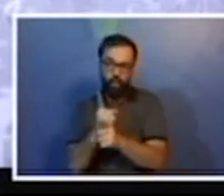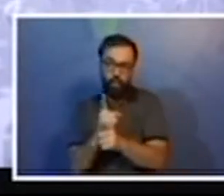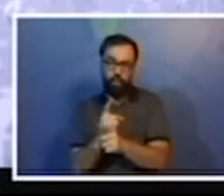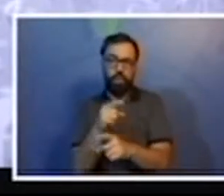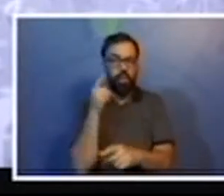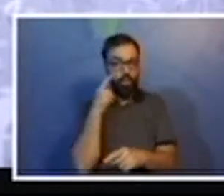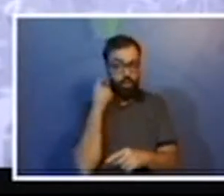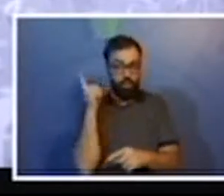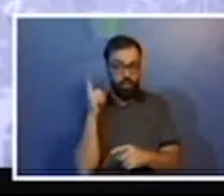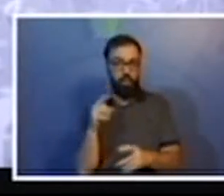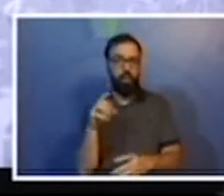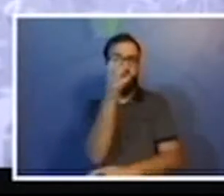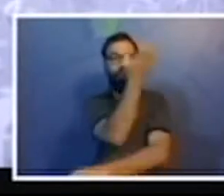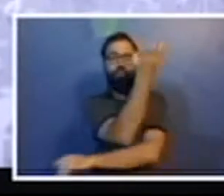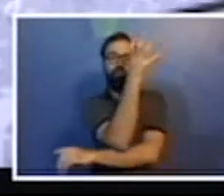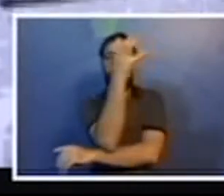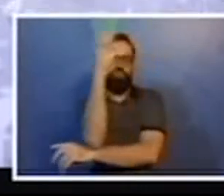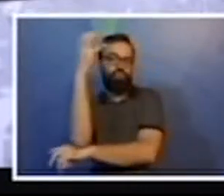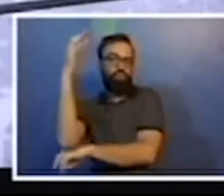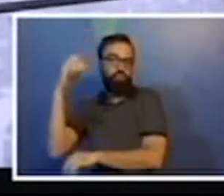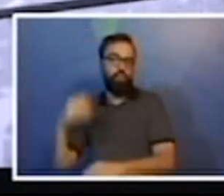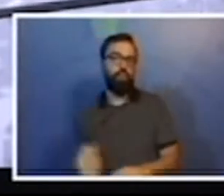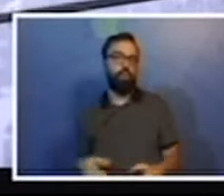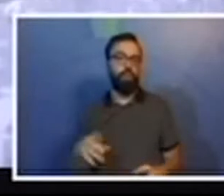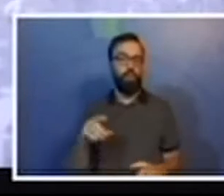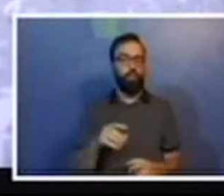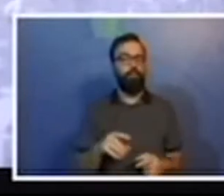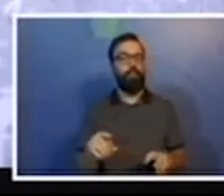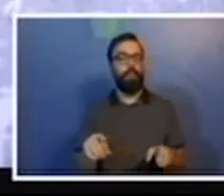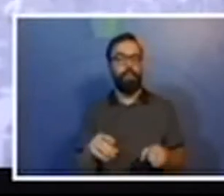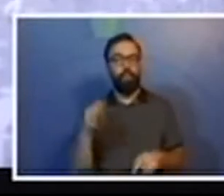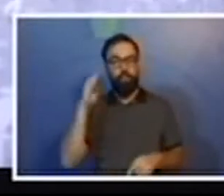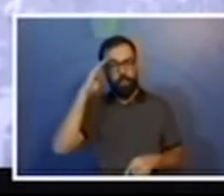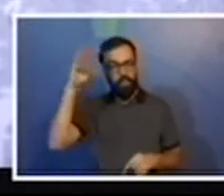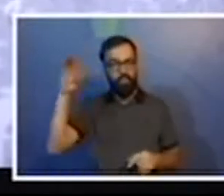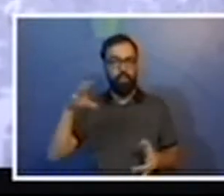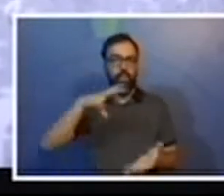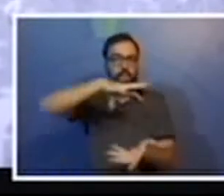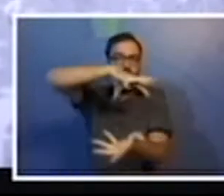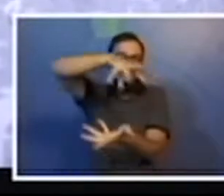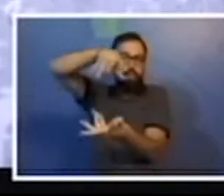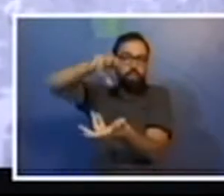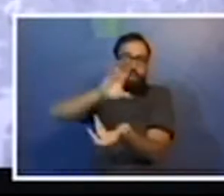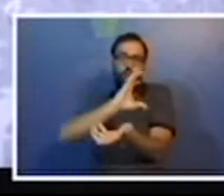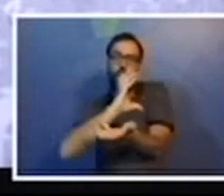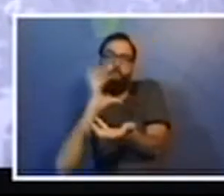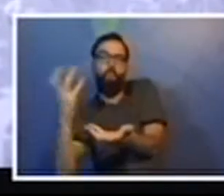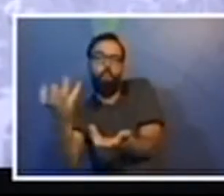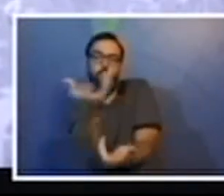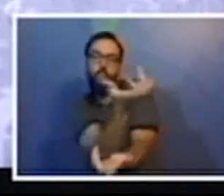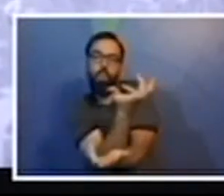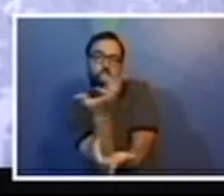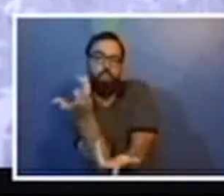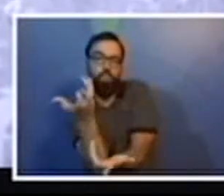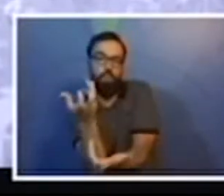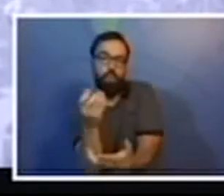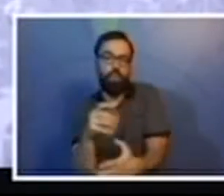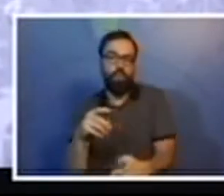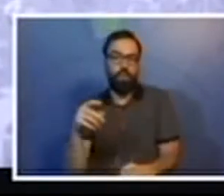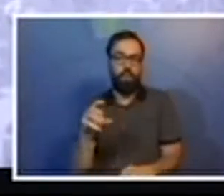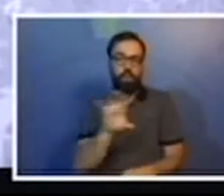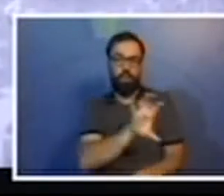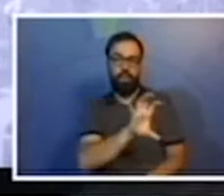mata fechada principalmente nas florestas tropicais existe várias dezenas de espécies diferentes de pteridófitas